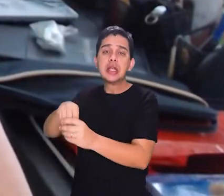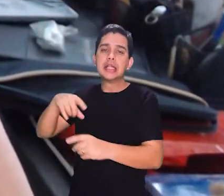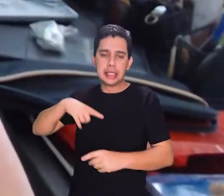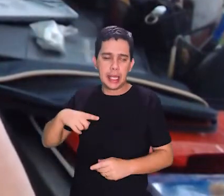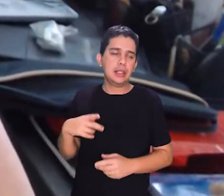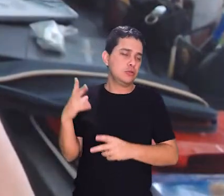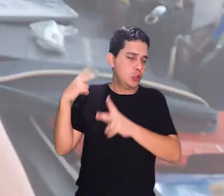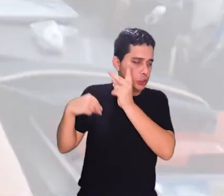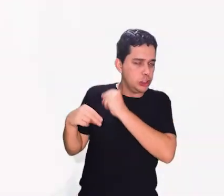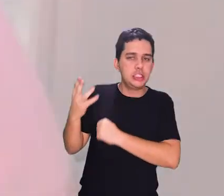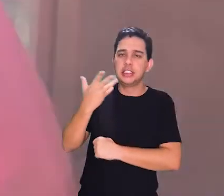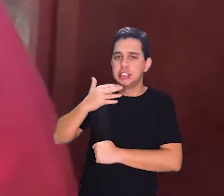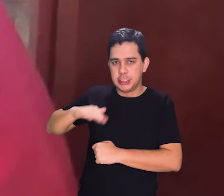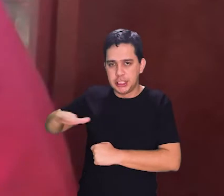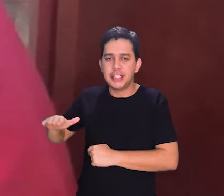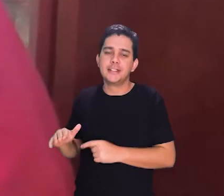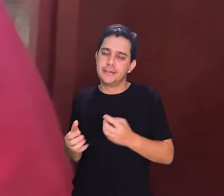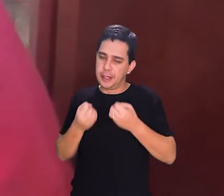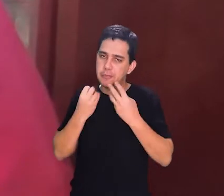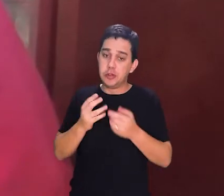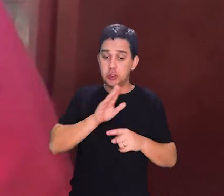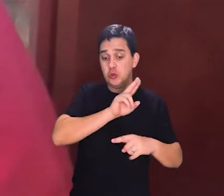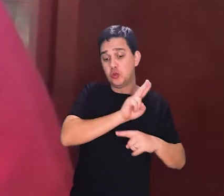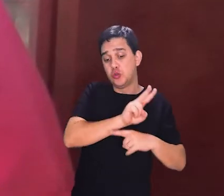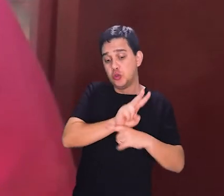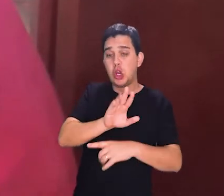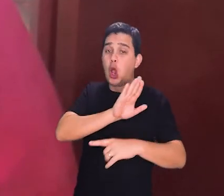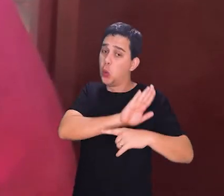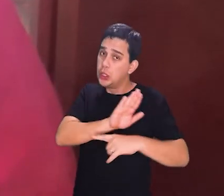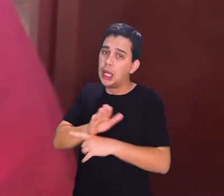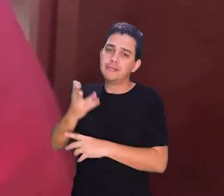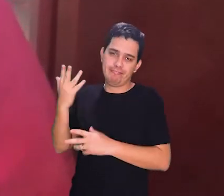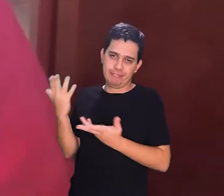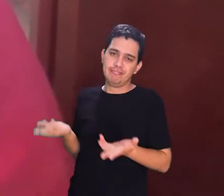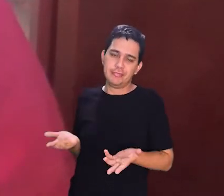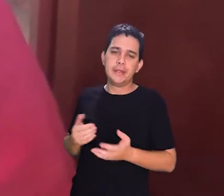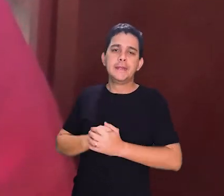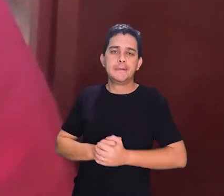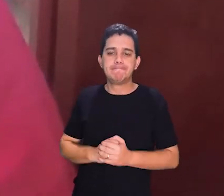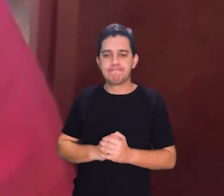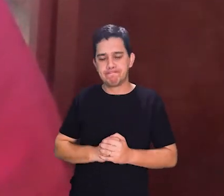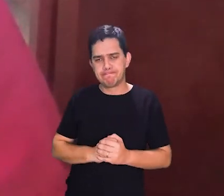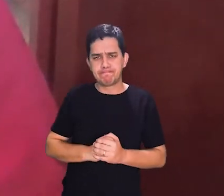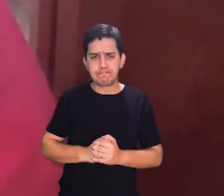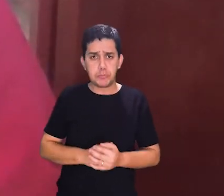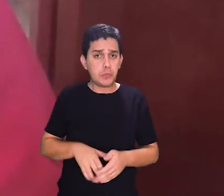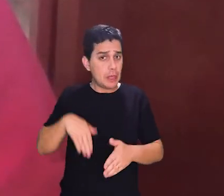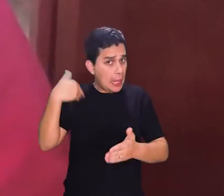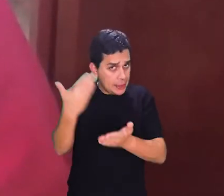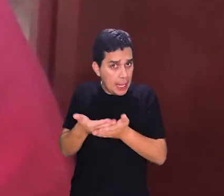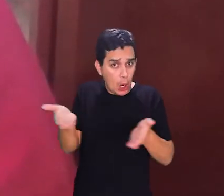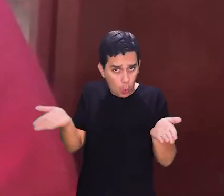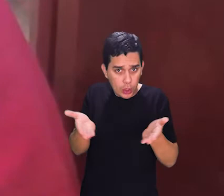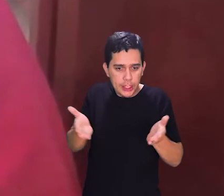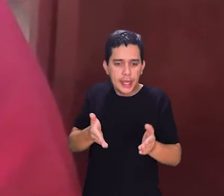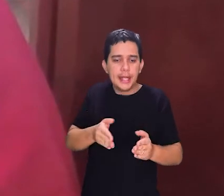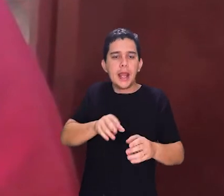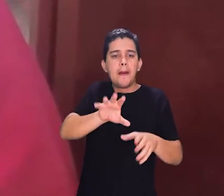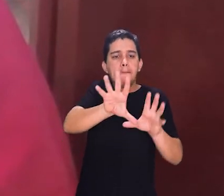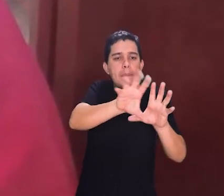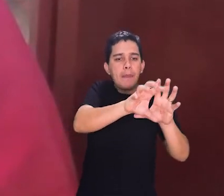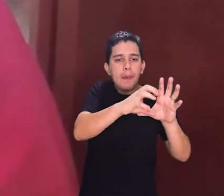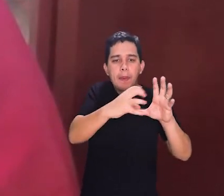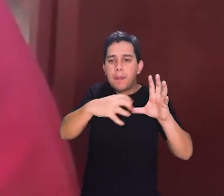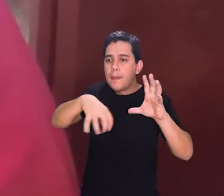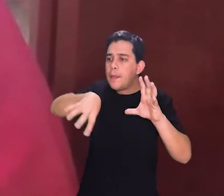unidade virtualmente. Até o presente momento, a gente já escaneou pela Força Tarefa 2 unidades do DEGASE. A unidade feminina,